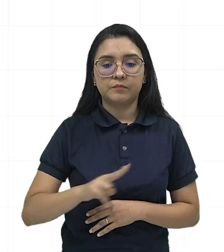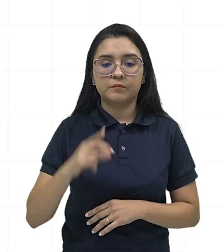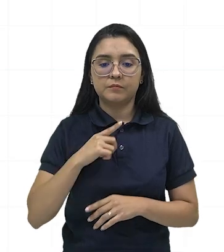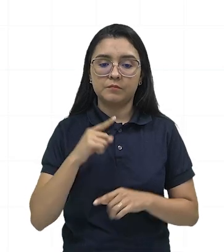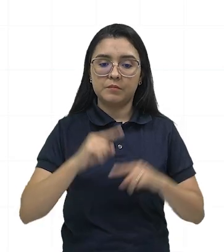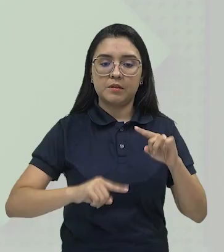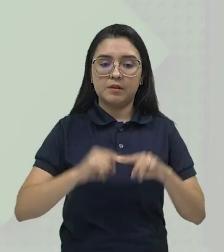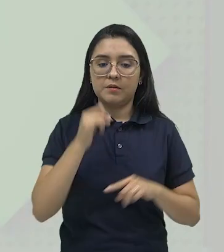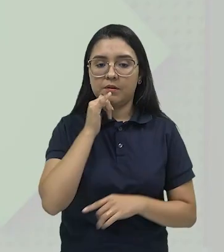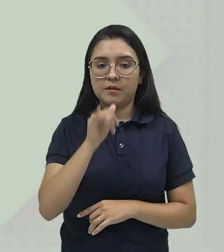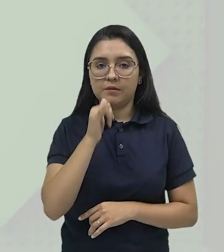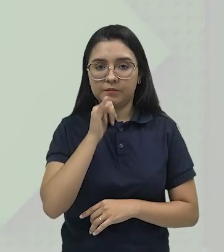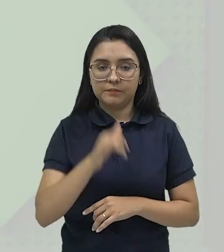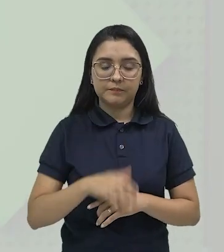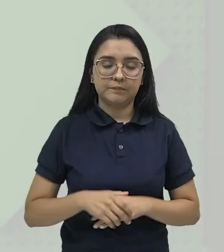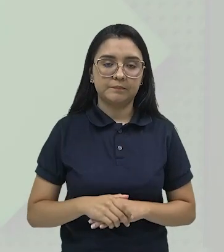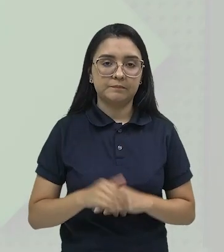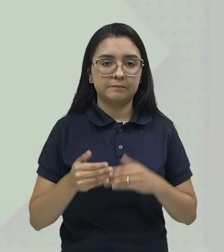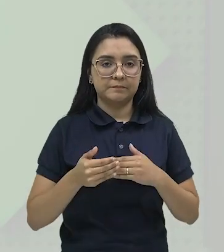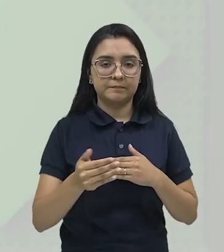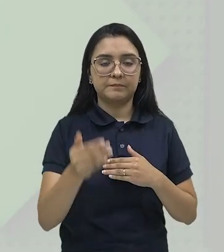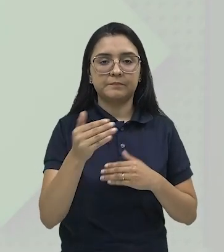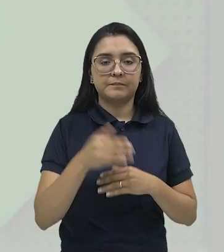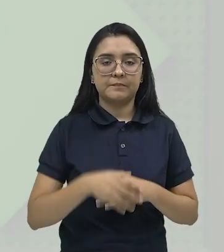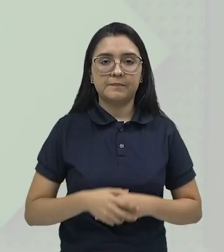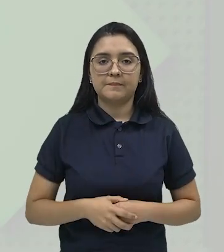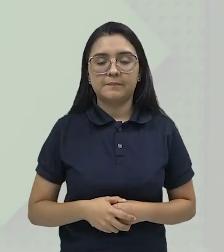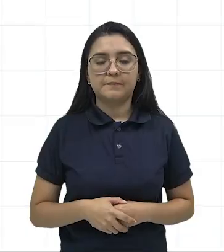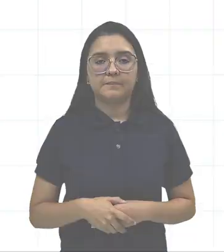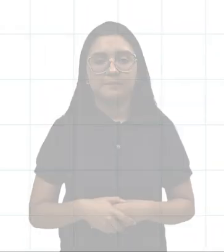equipamentos elétricos. Então vamos à nossa aula.